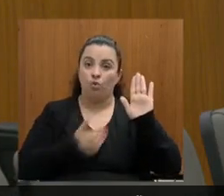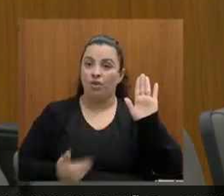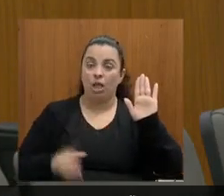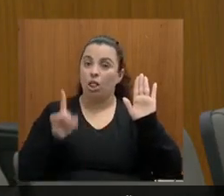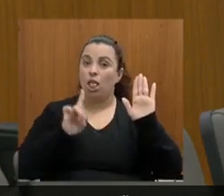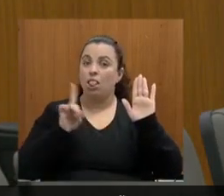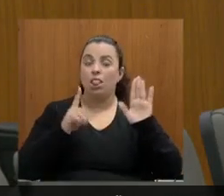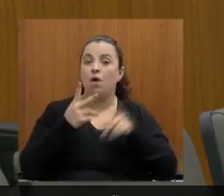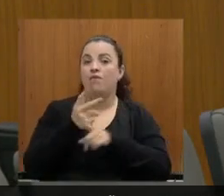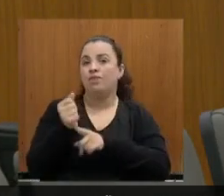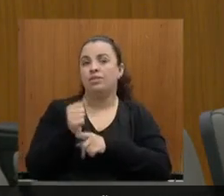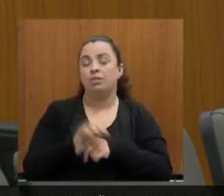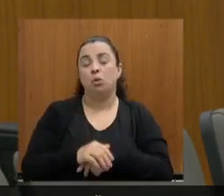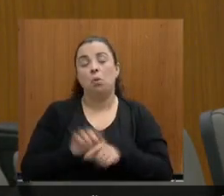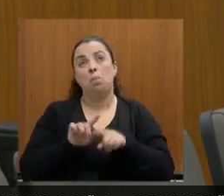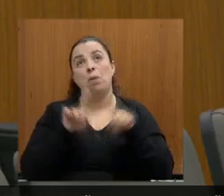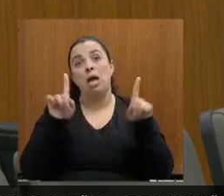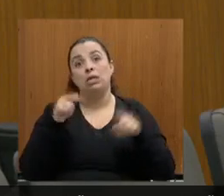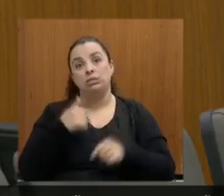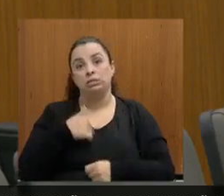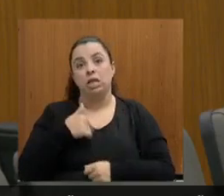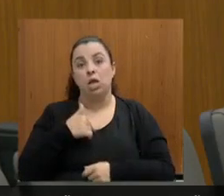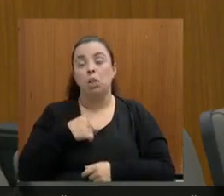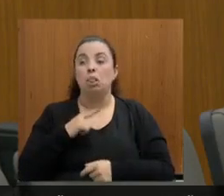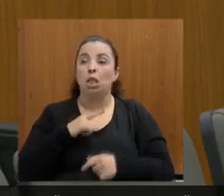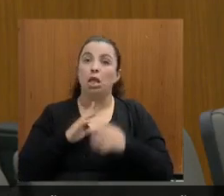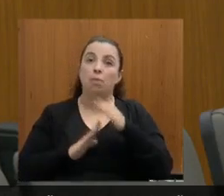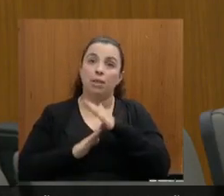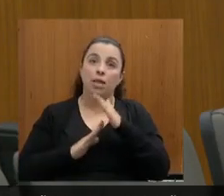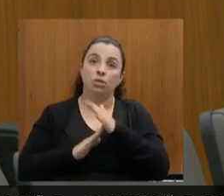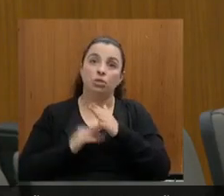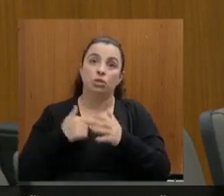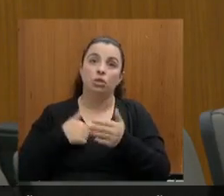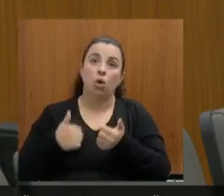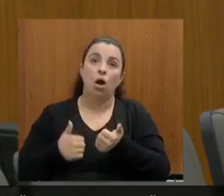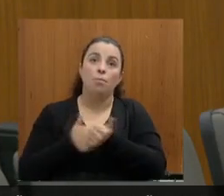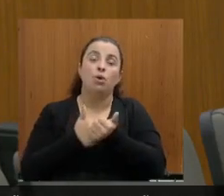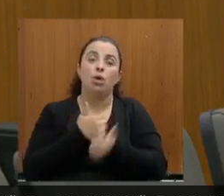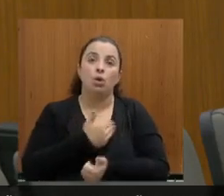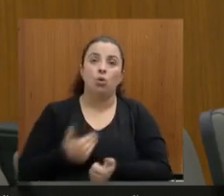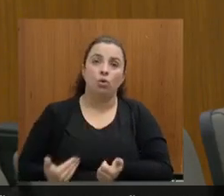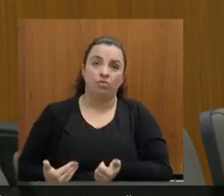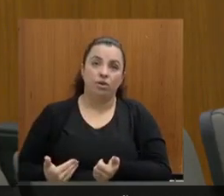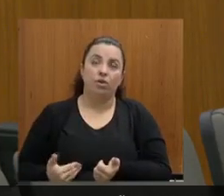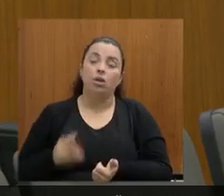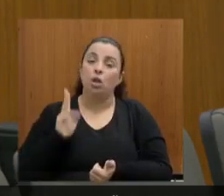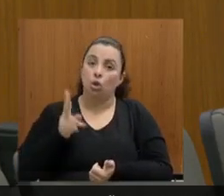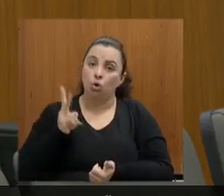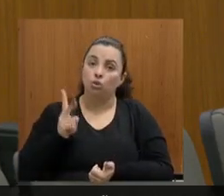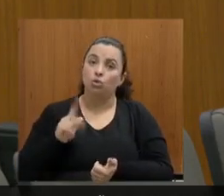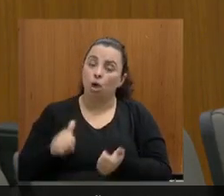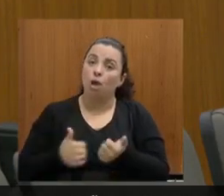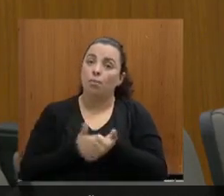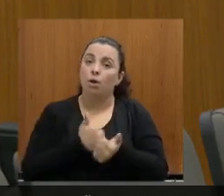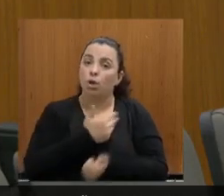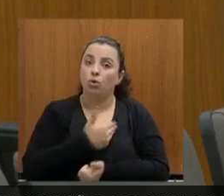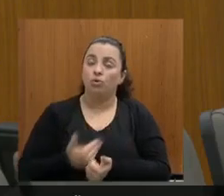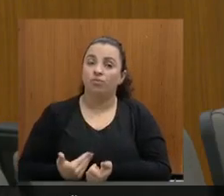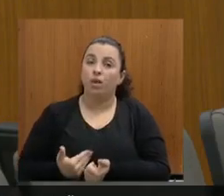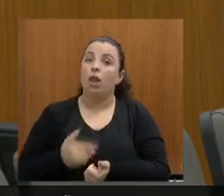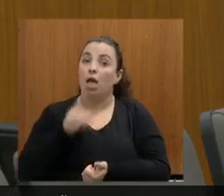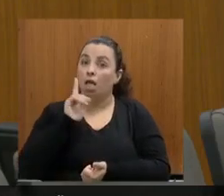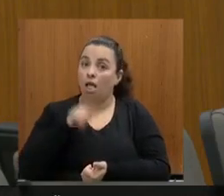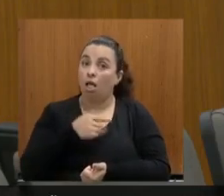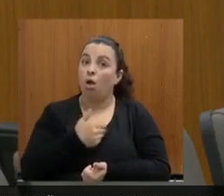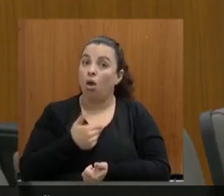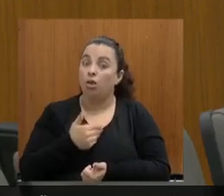minhas limitações Eu tenho algumas limitações eu apoio o governo e apoio porque é um governo